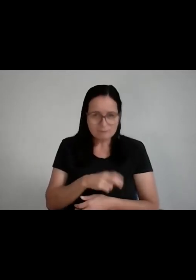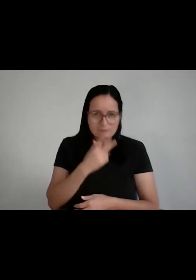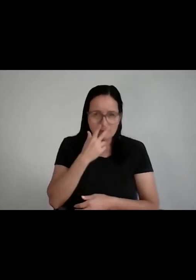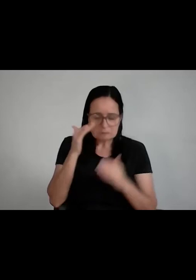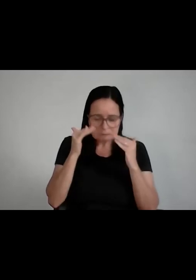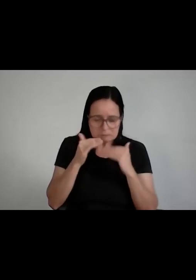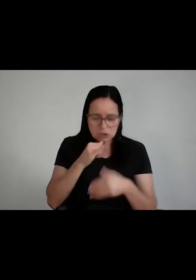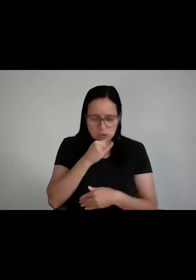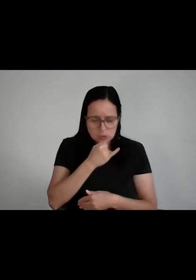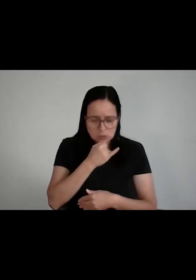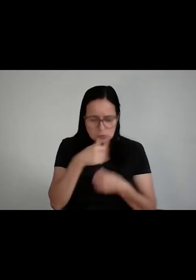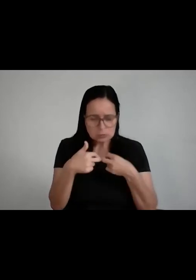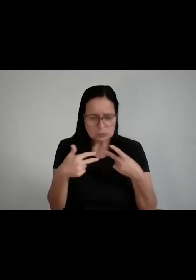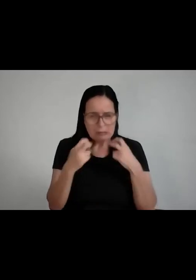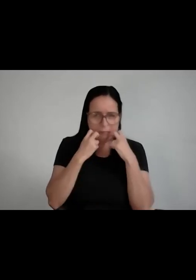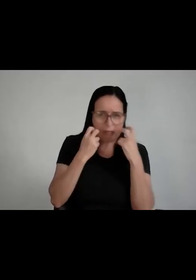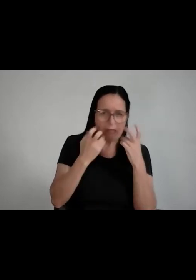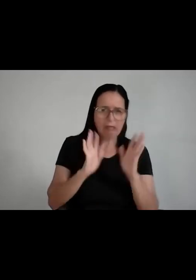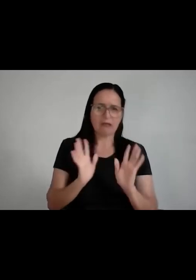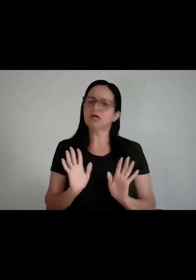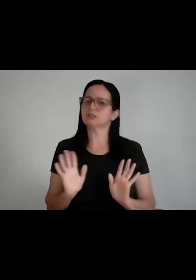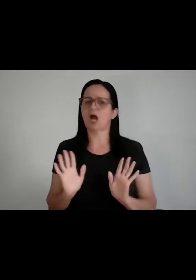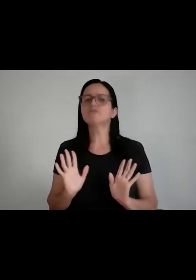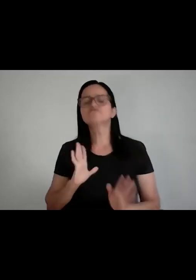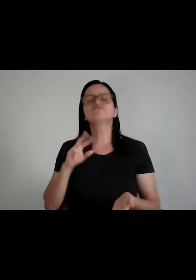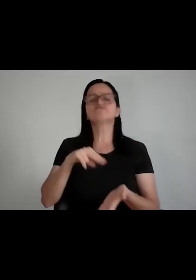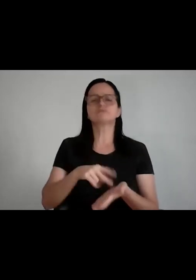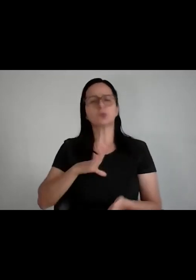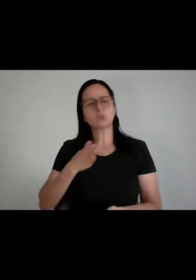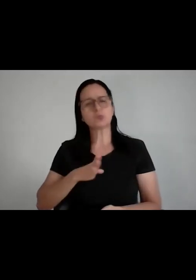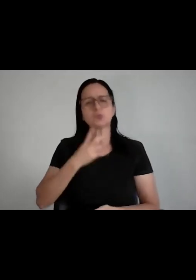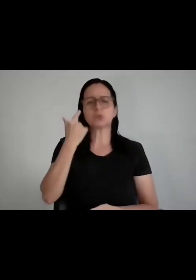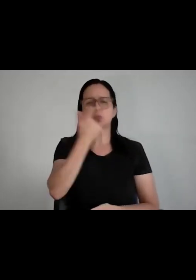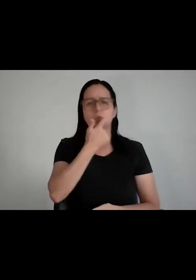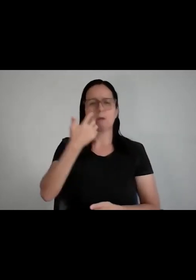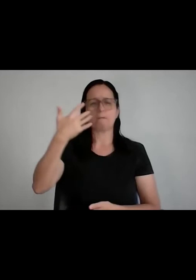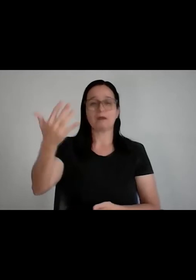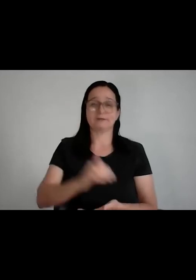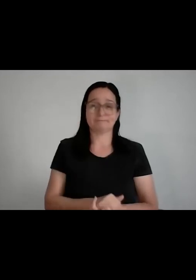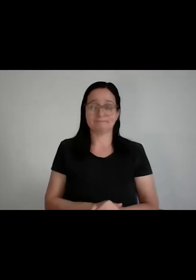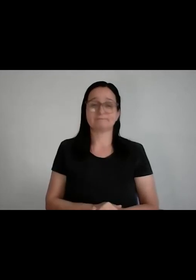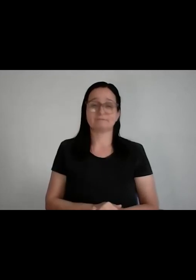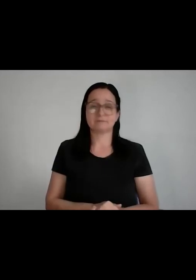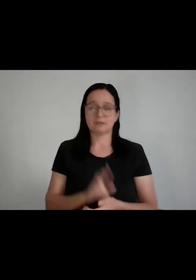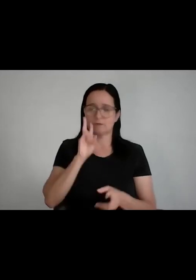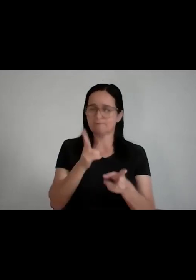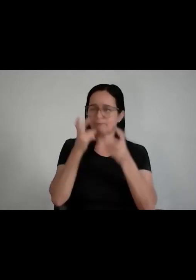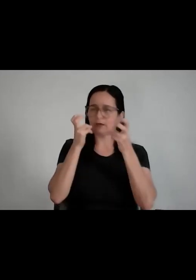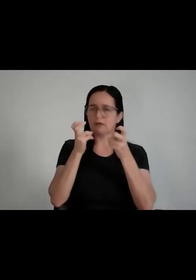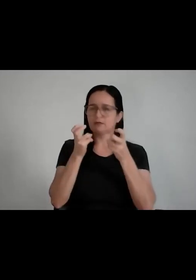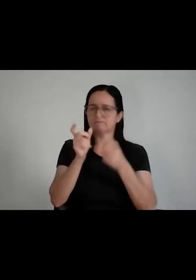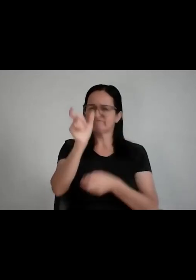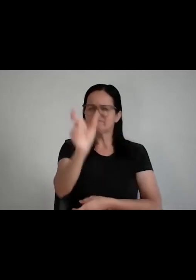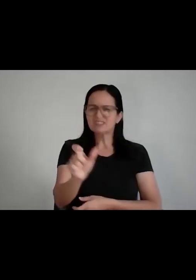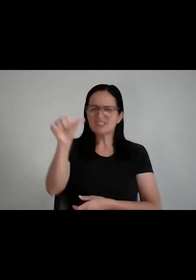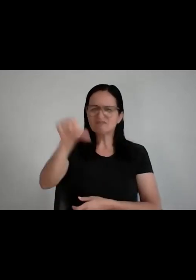astral, você não está ali se vitimizando, você não está ali achando que aquilo não é para você, que você está com a maior vontade do mundo. Isso é perceptível. Por eu vou dar uma oportunidade para uma pessoa que